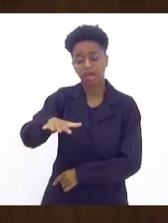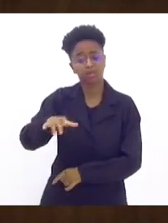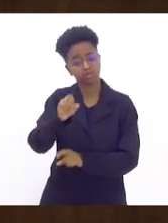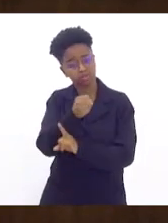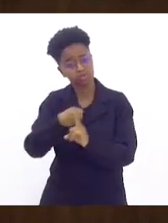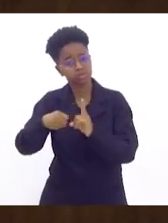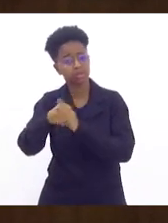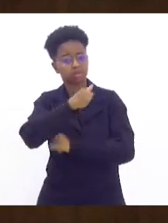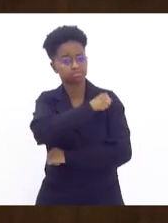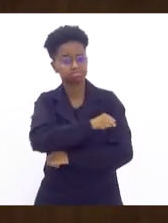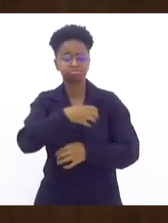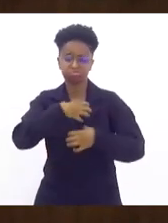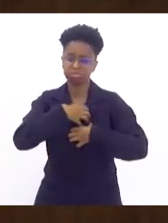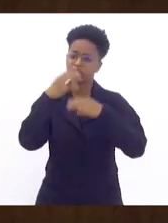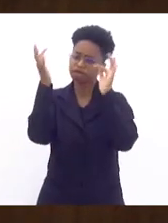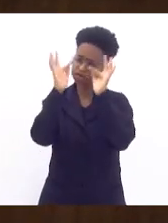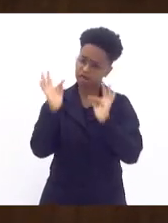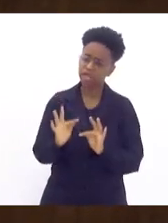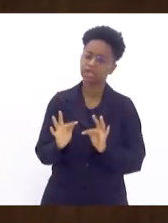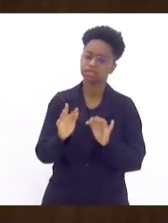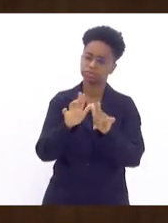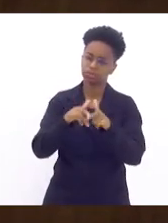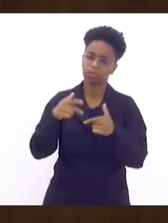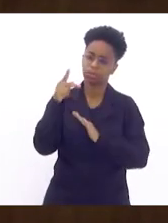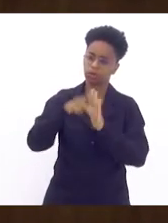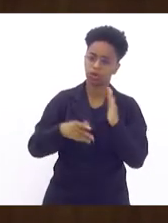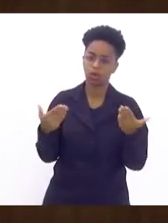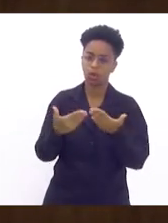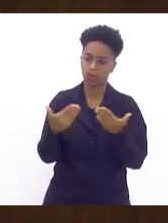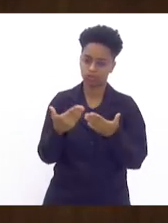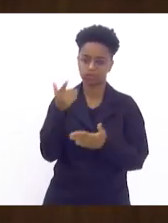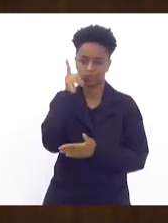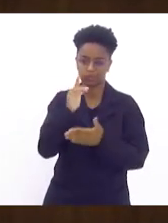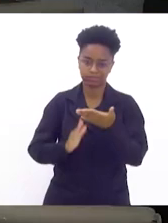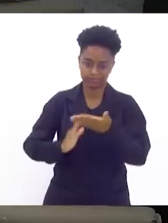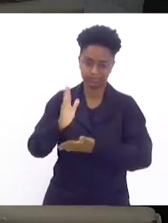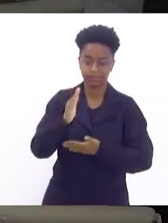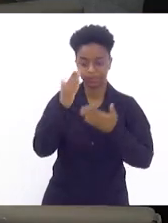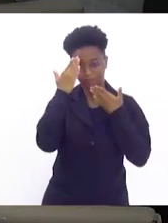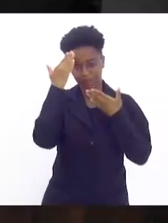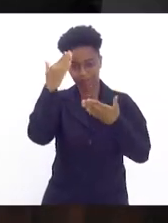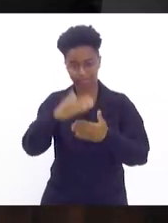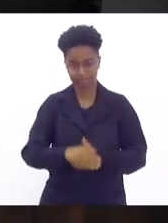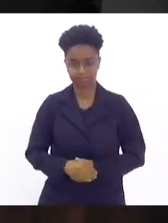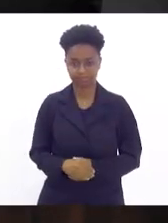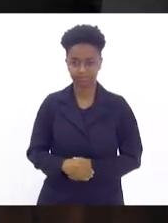Fluminense tá muito feliz com esse projeto hoje na casa Obrigada Presidente